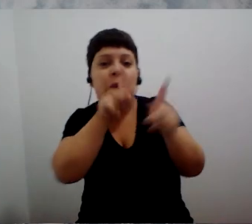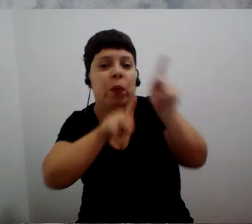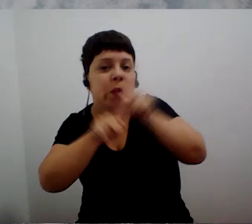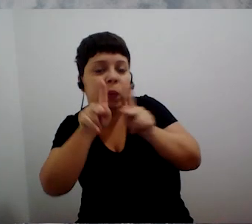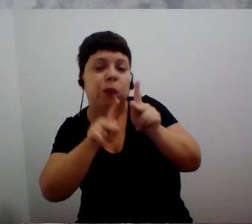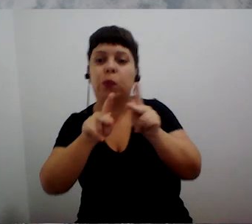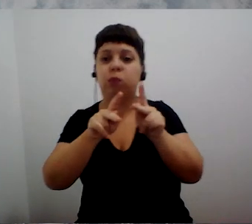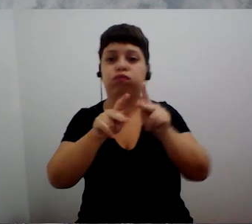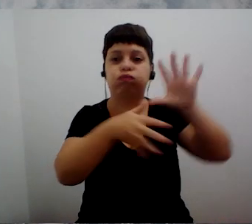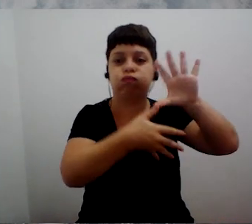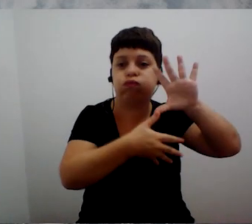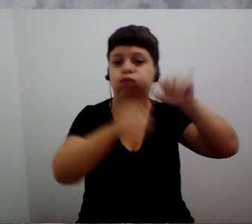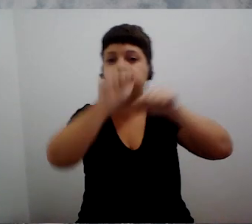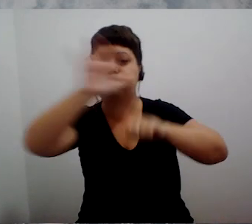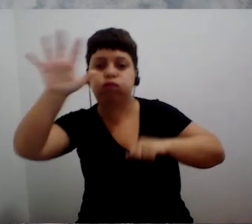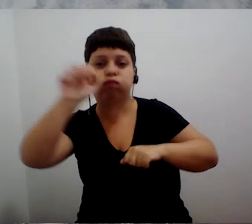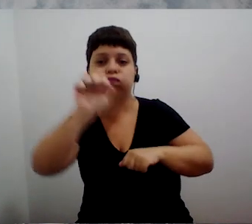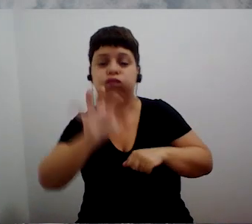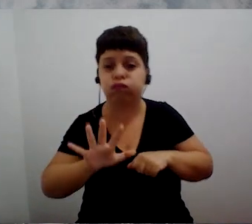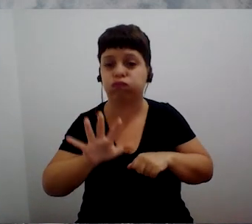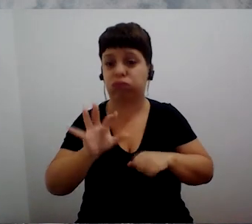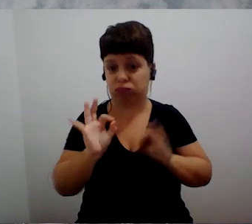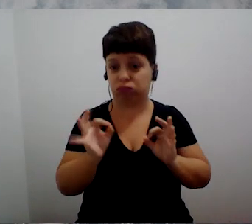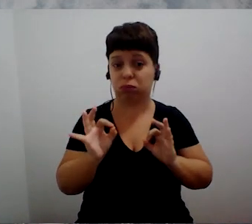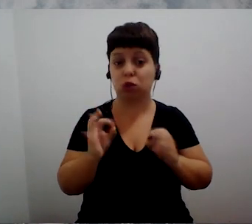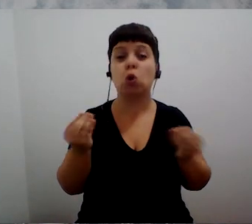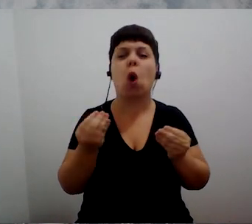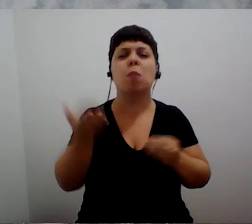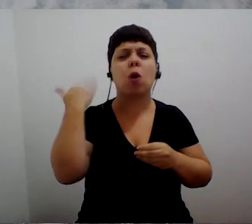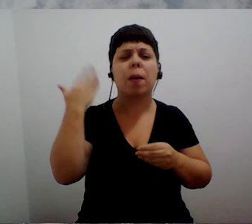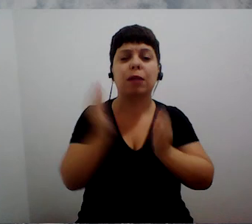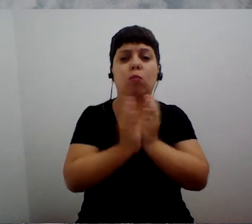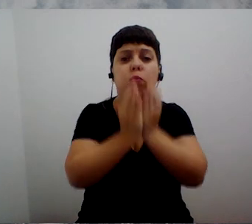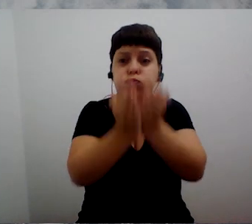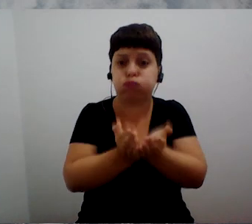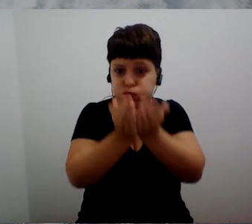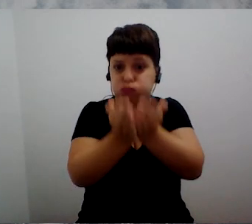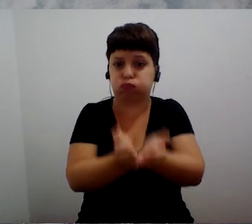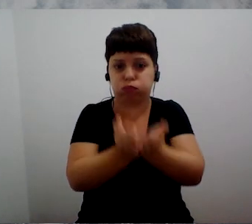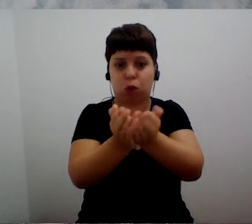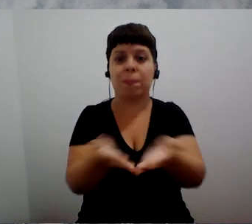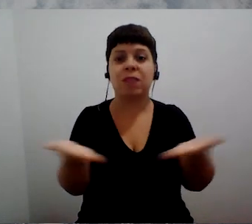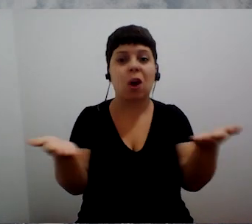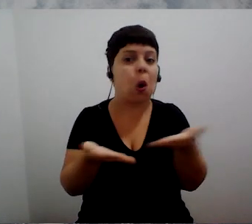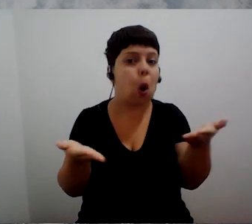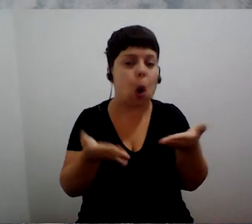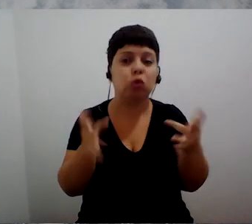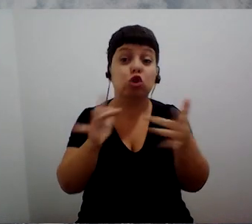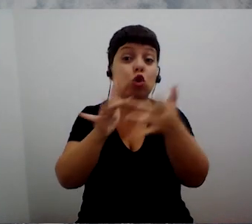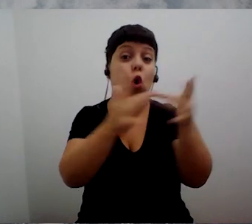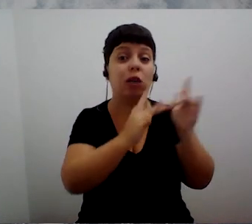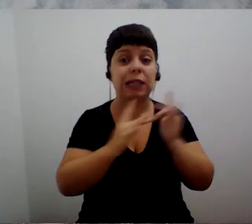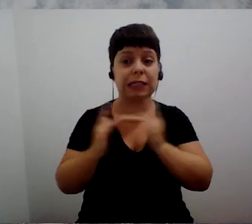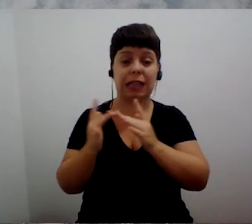ao longo dessa história, né, essa aproximação dos povos se deu por meio das grandes navegações, né, e hoje a gente está totalmente conectado, mas não